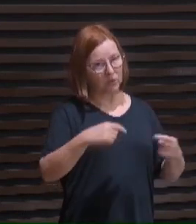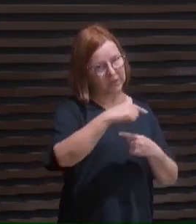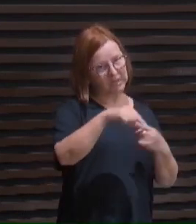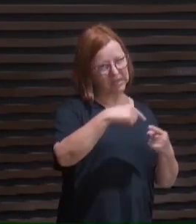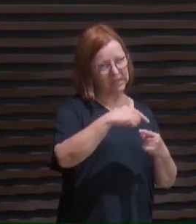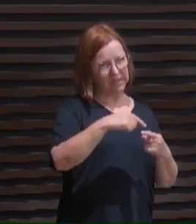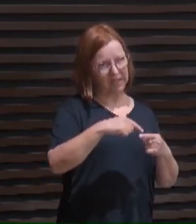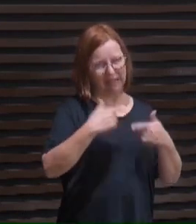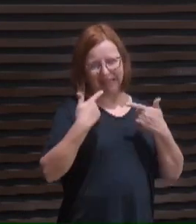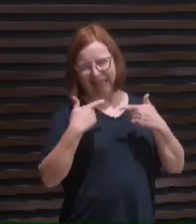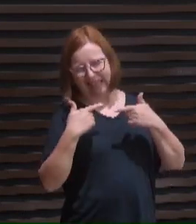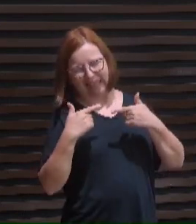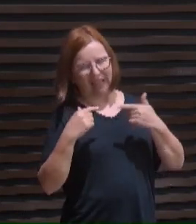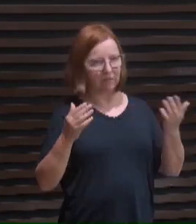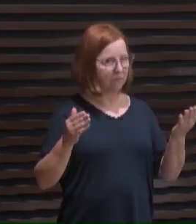debochadas.